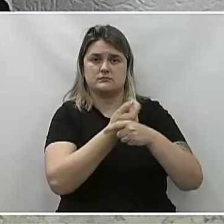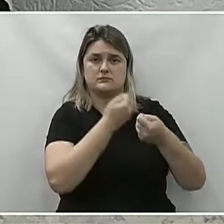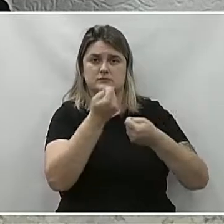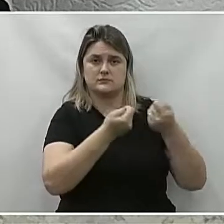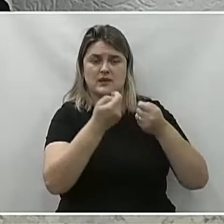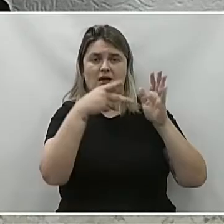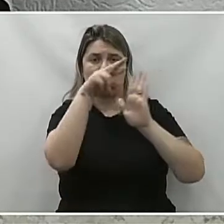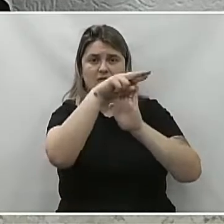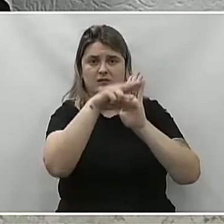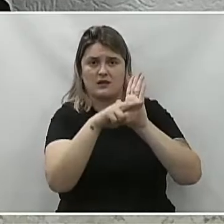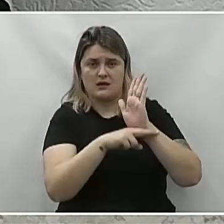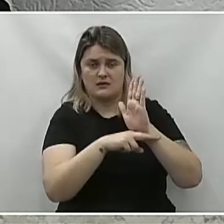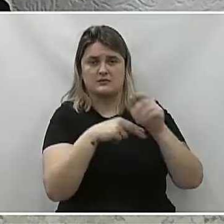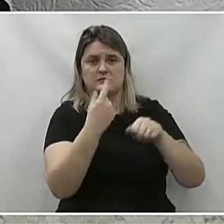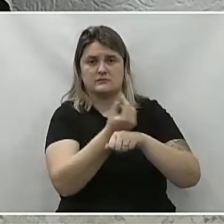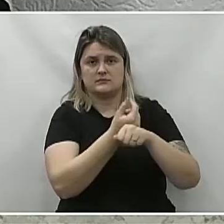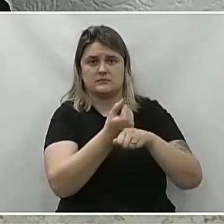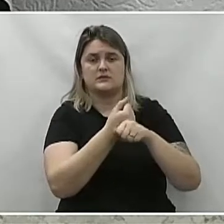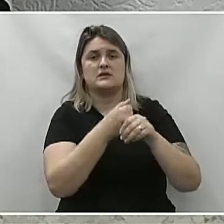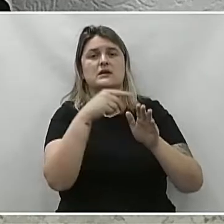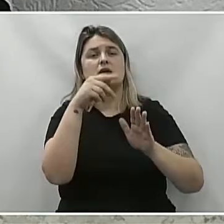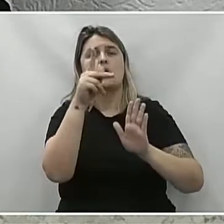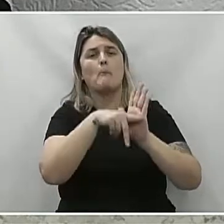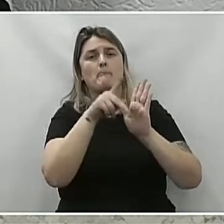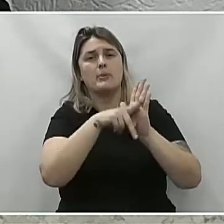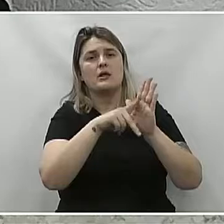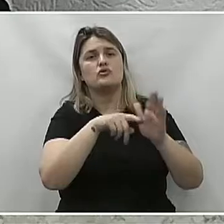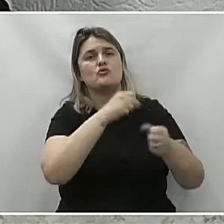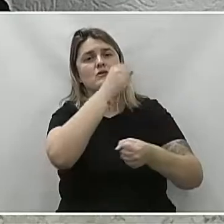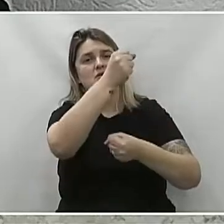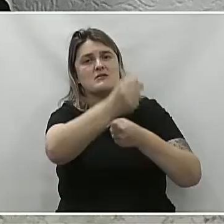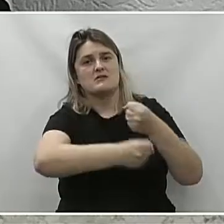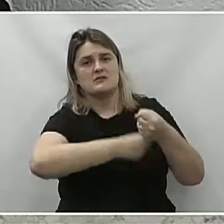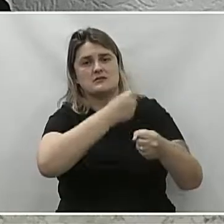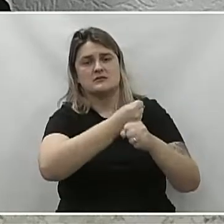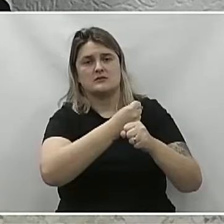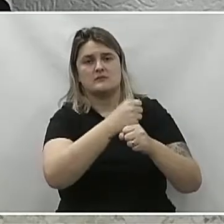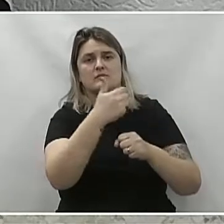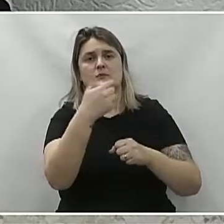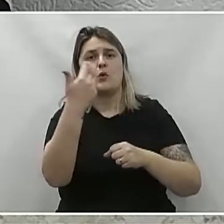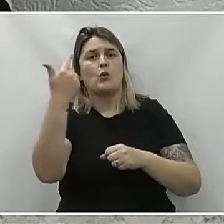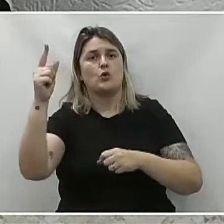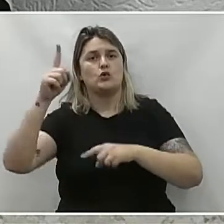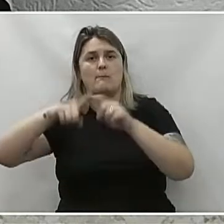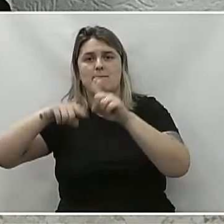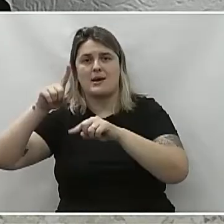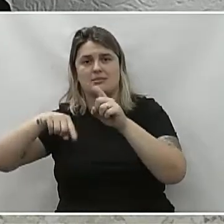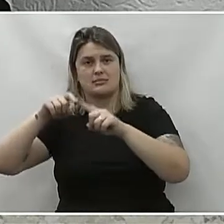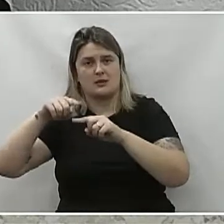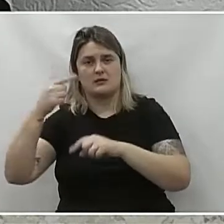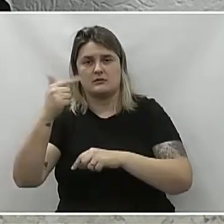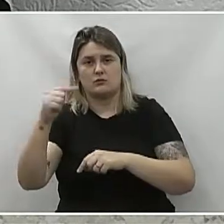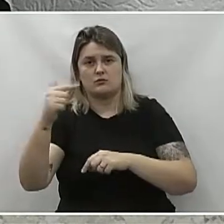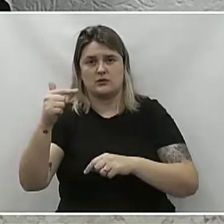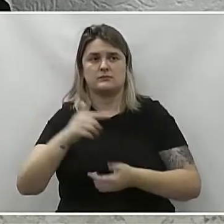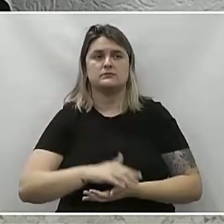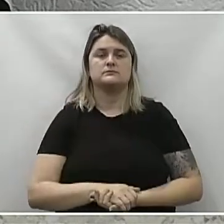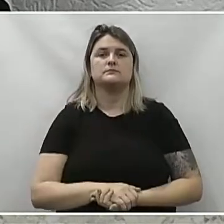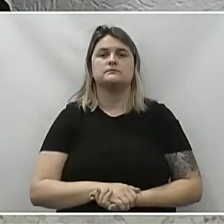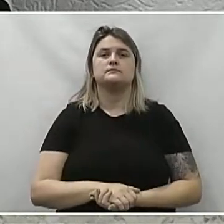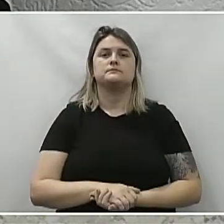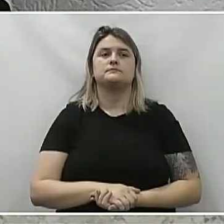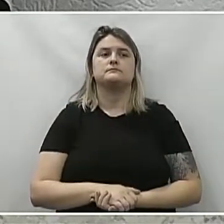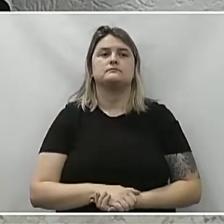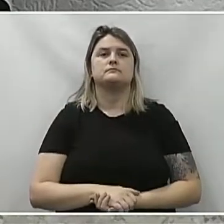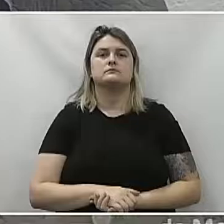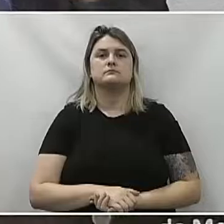as diretrizes orçamentárias e o plano plurianual. Nenhuma outra matéria figurará na ordem do dia.